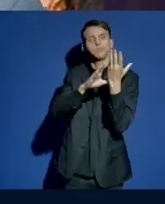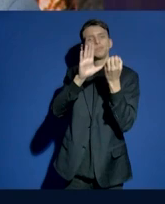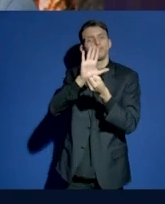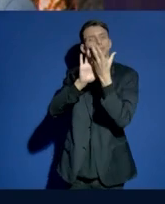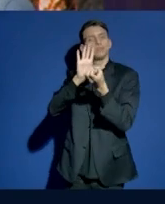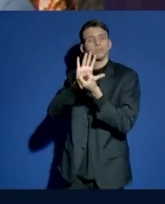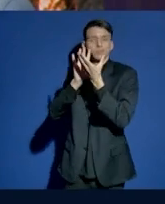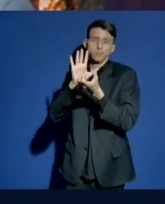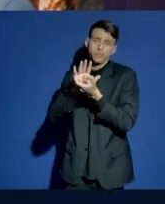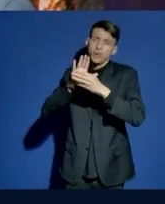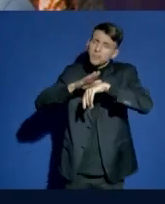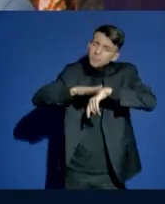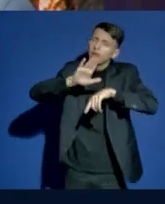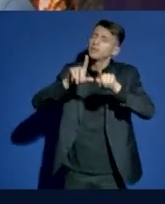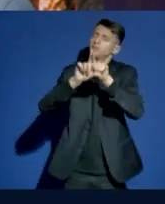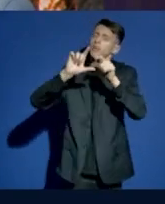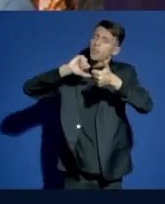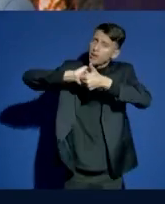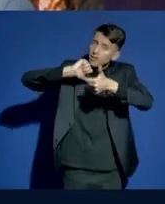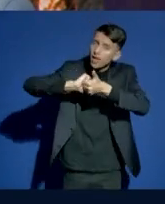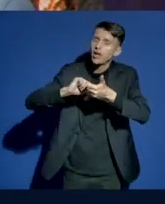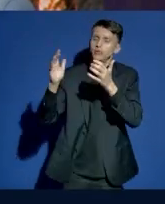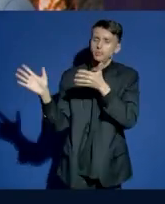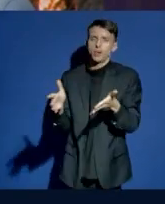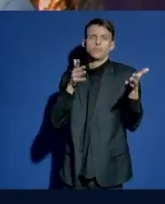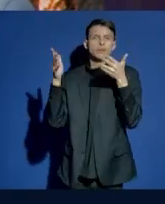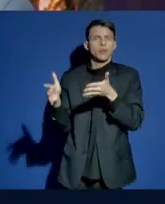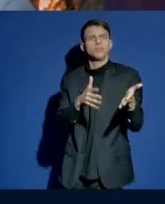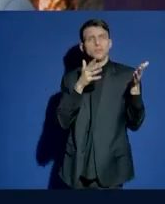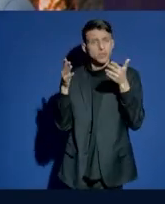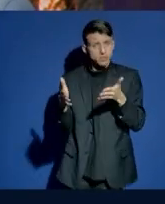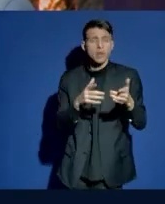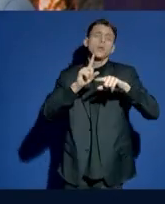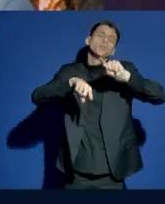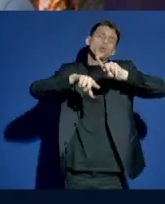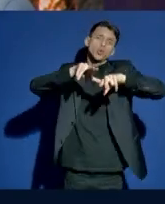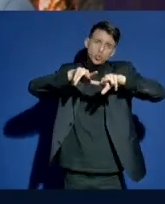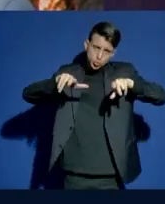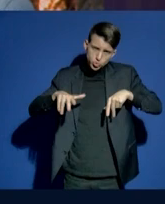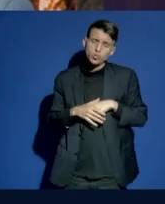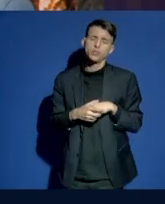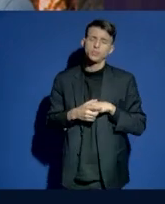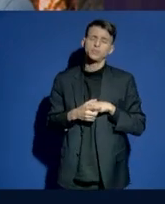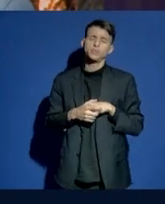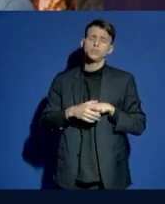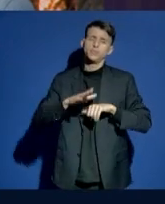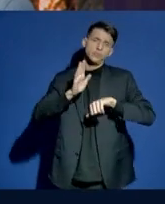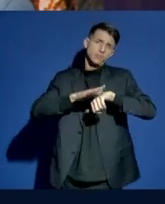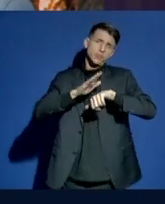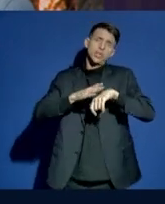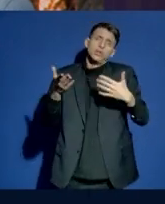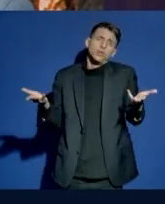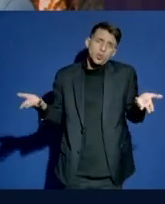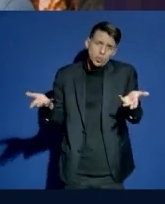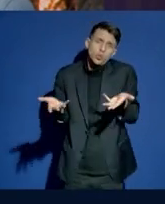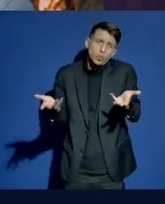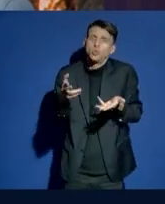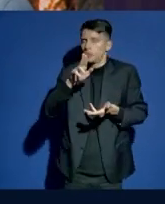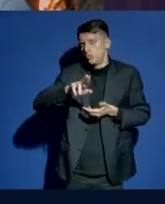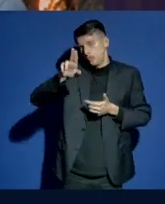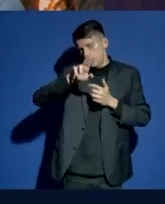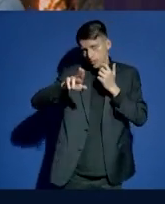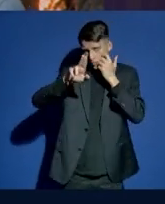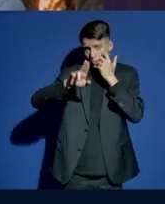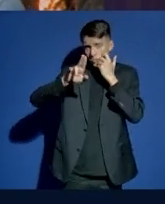da eficácia, da geração de demanda desses produtos que hoje, enfim, estão sendo